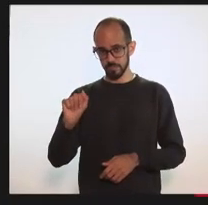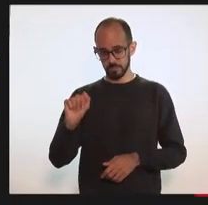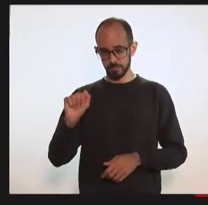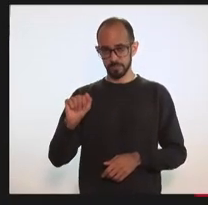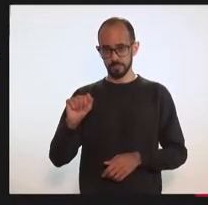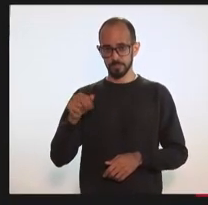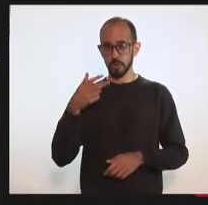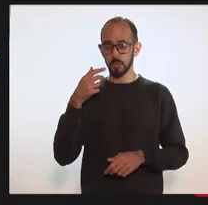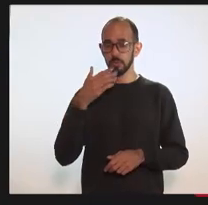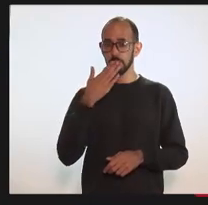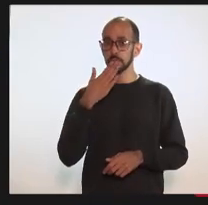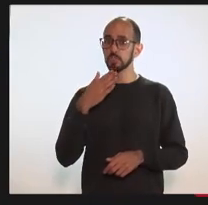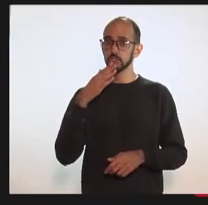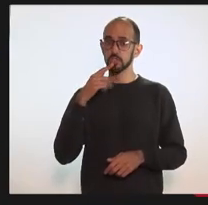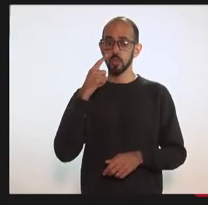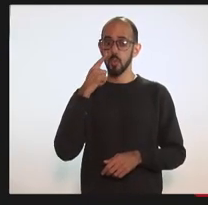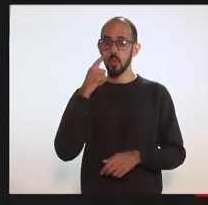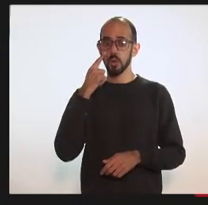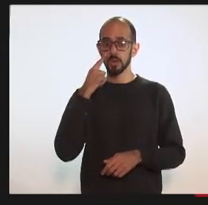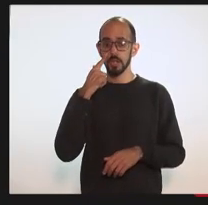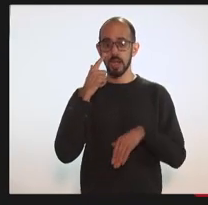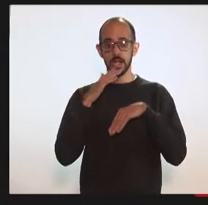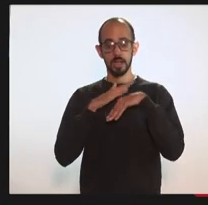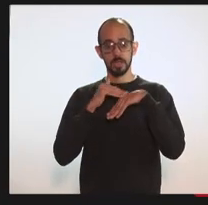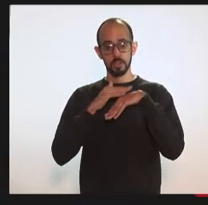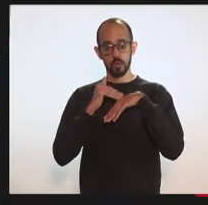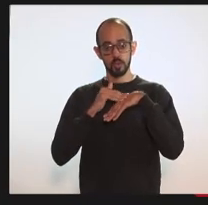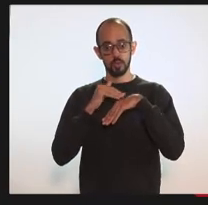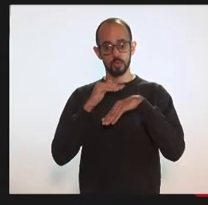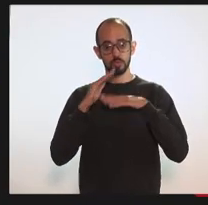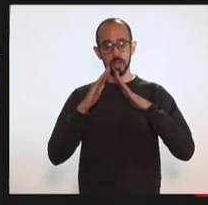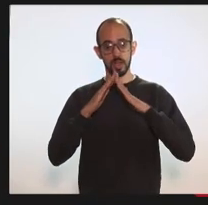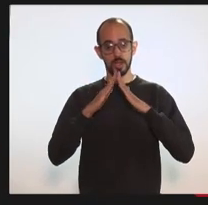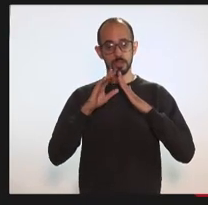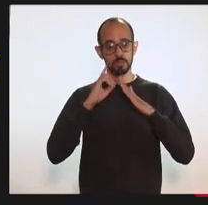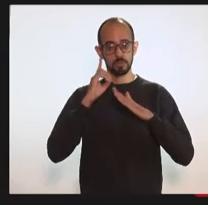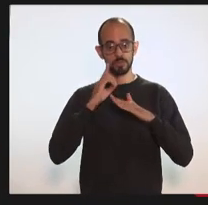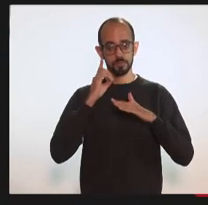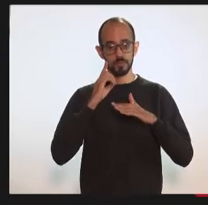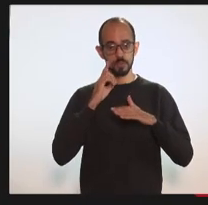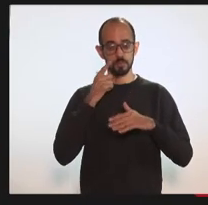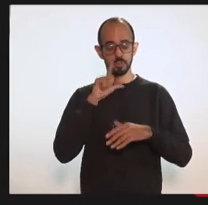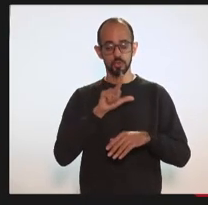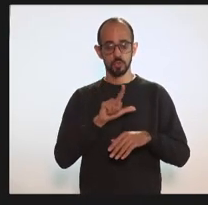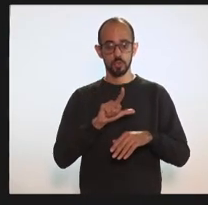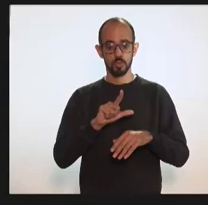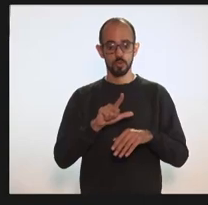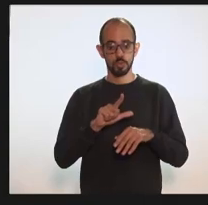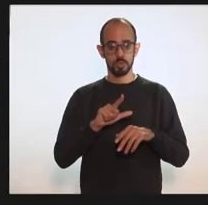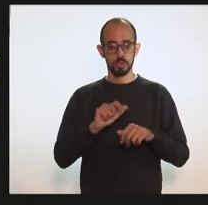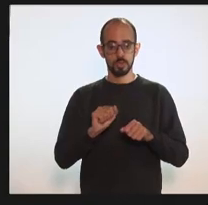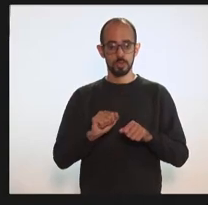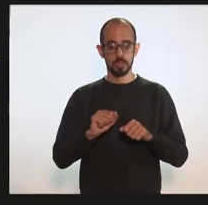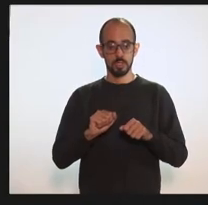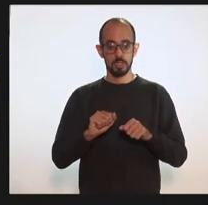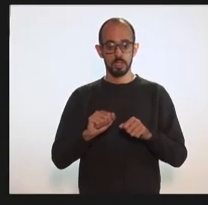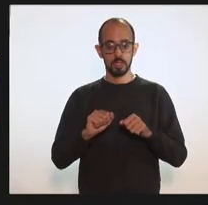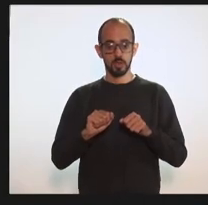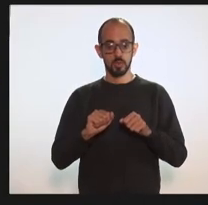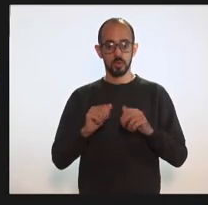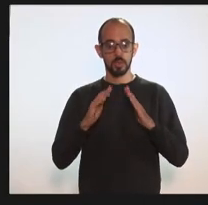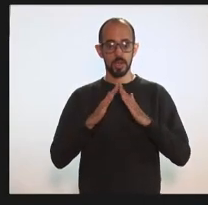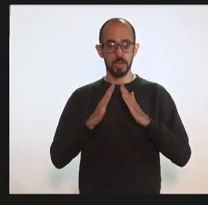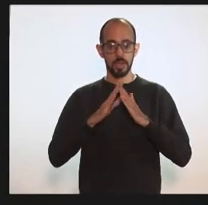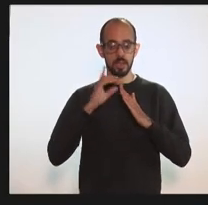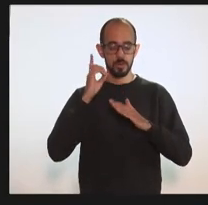olhar carinhoso deputados da Assembleia Legislativa no sentido que a gente possa efetivar o que Assembleia Legislativa produziu